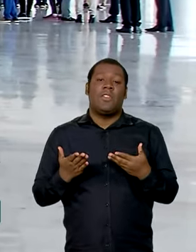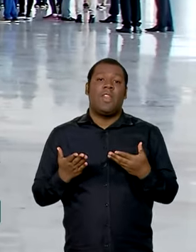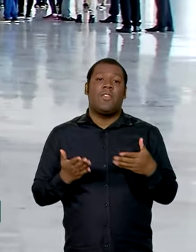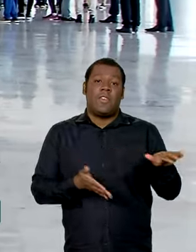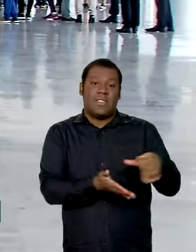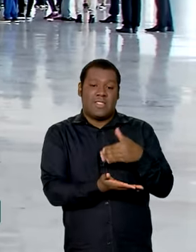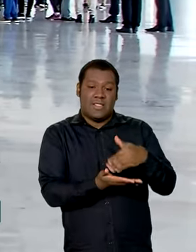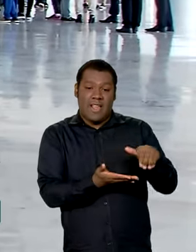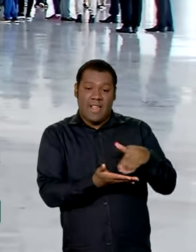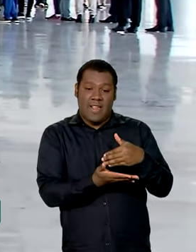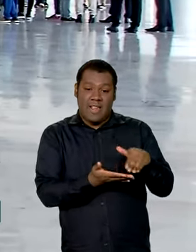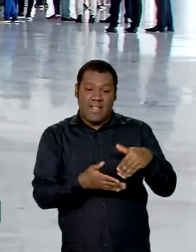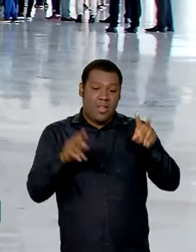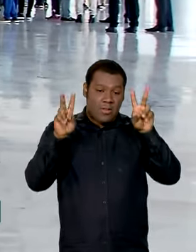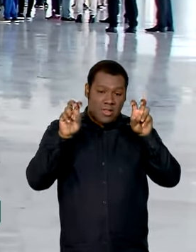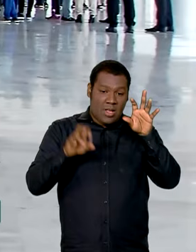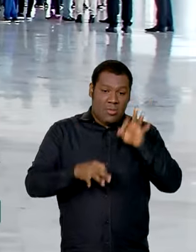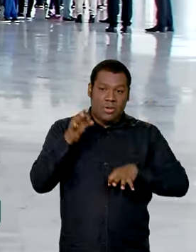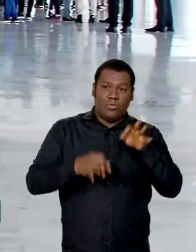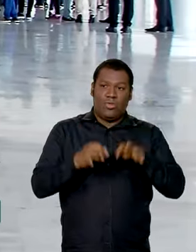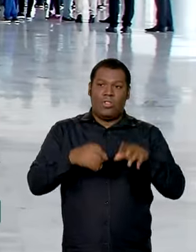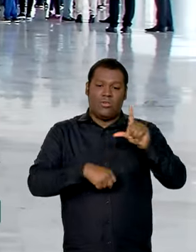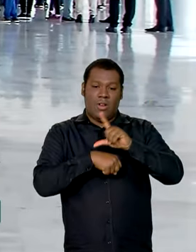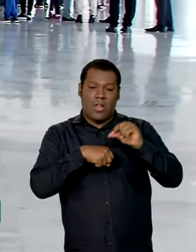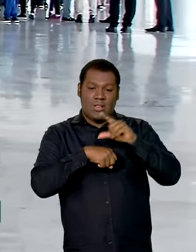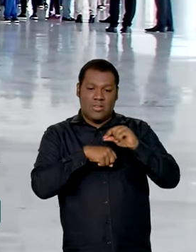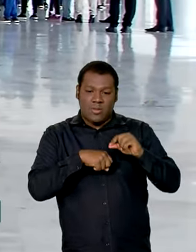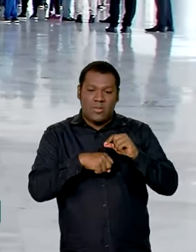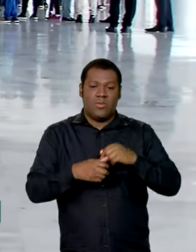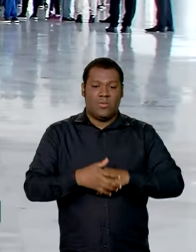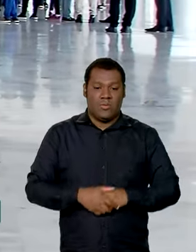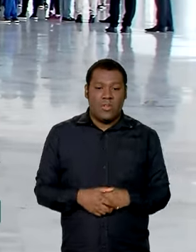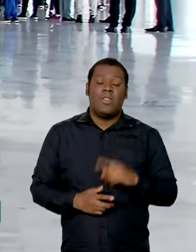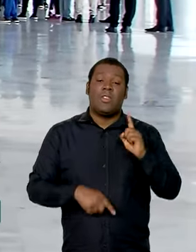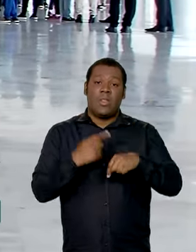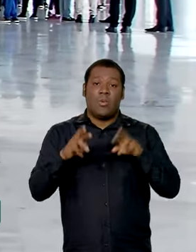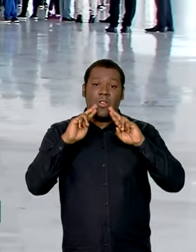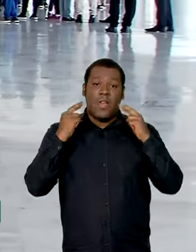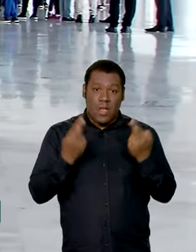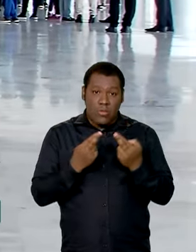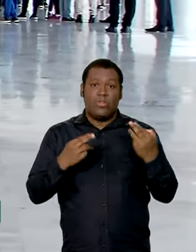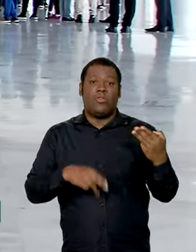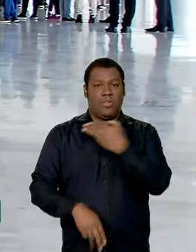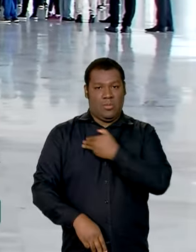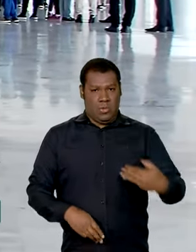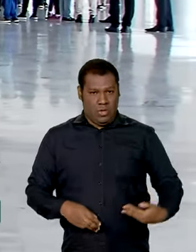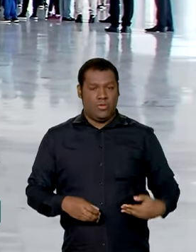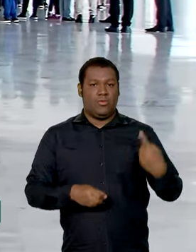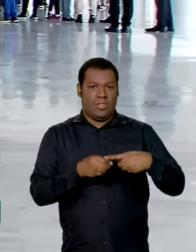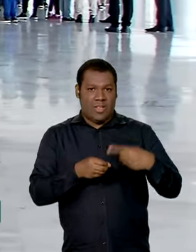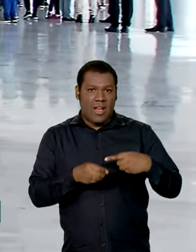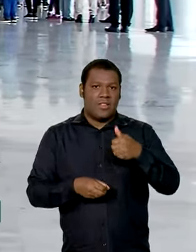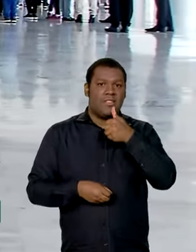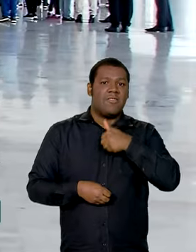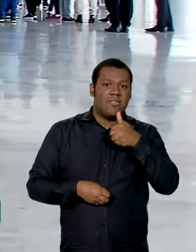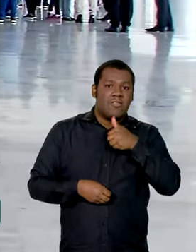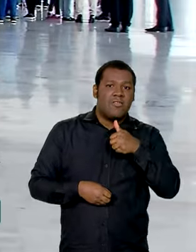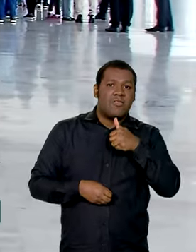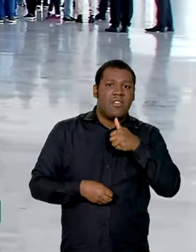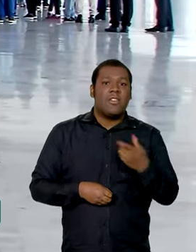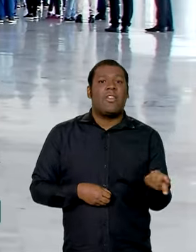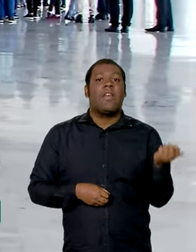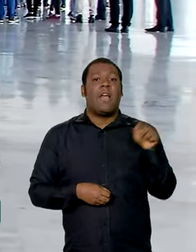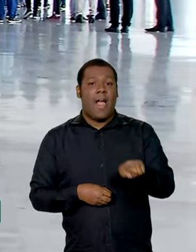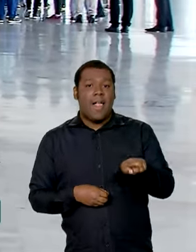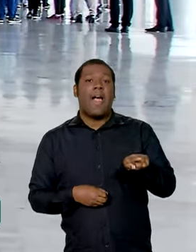Civil, Wellington César Lima. Depois, ele tem uma reunião com dois ministros, o ministro das Cidades, Jader Filho, e também o ministro da Casa